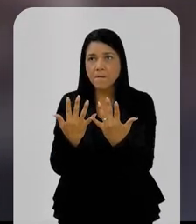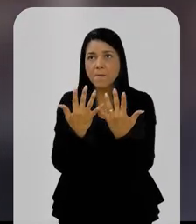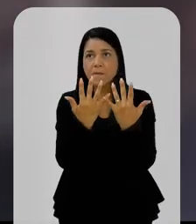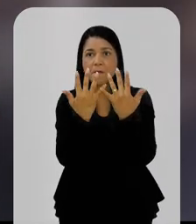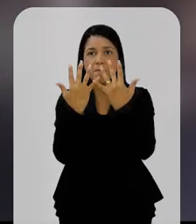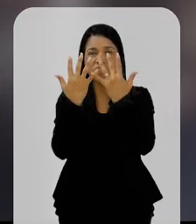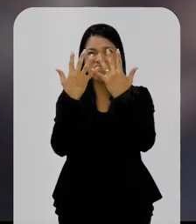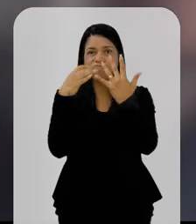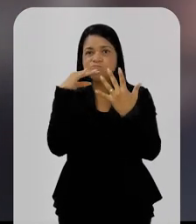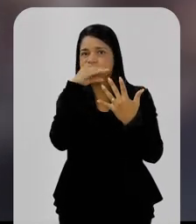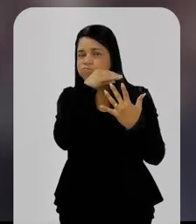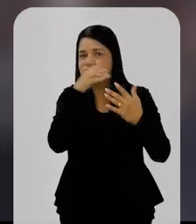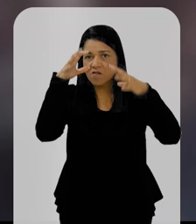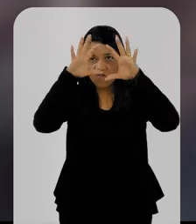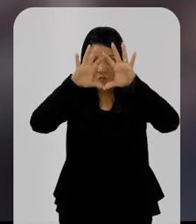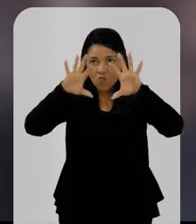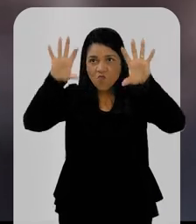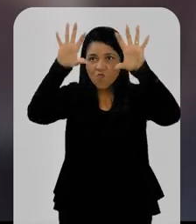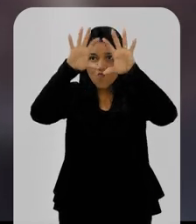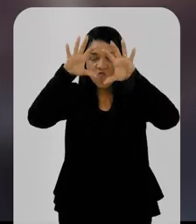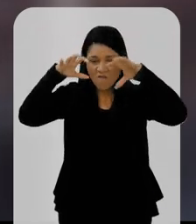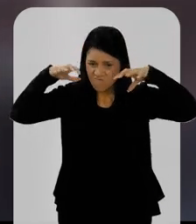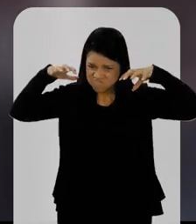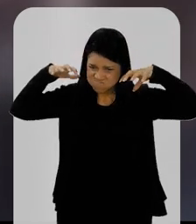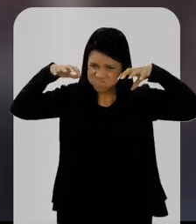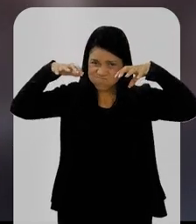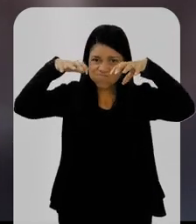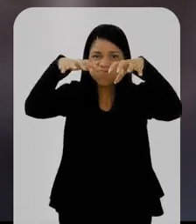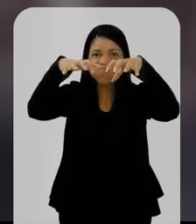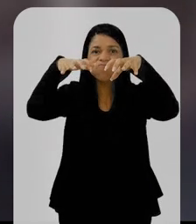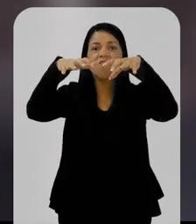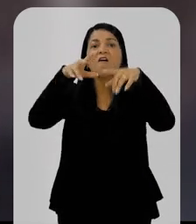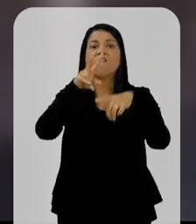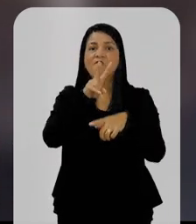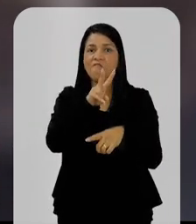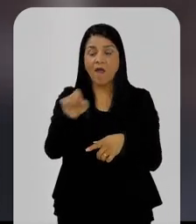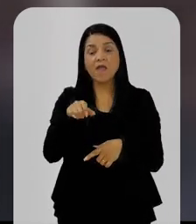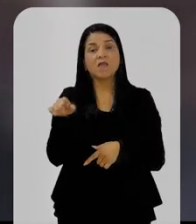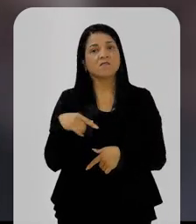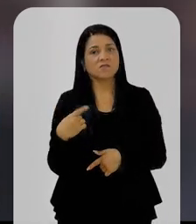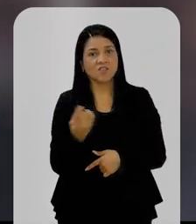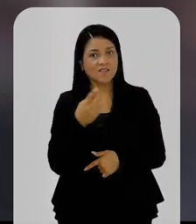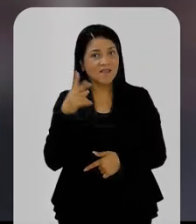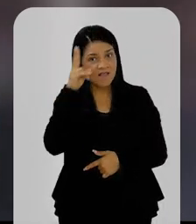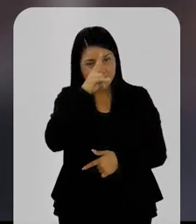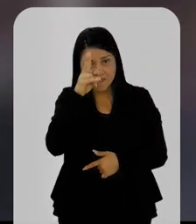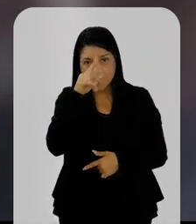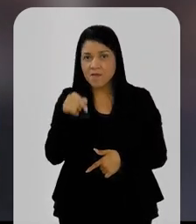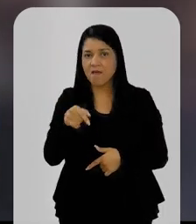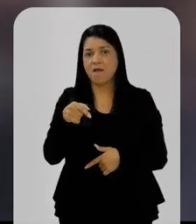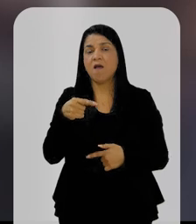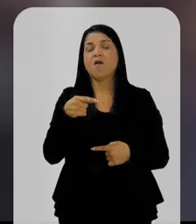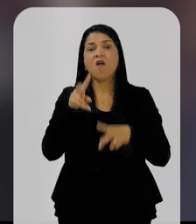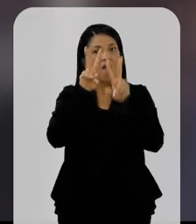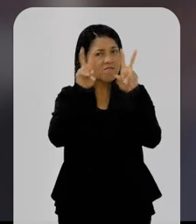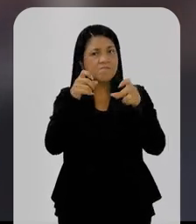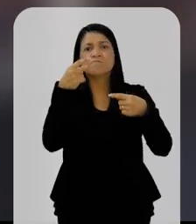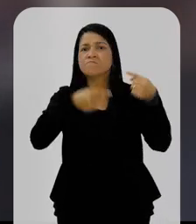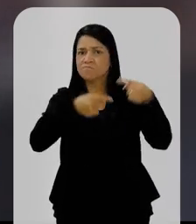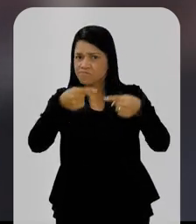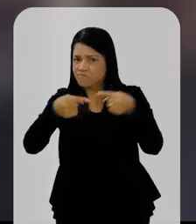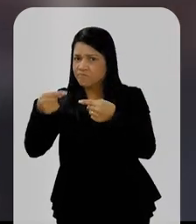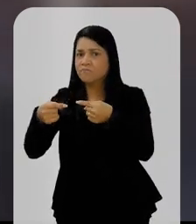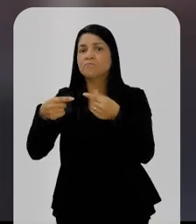d'água, elas vão se reproduzir com muita força. Em algum momento nós vamos lembrar disso que a gente está falando aqui. Esse assunto tem que ser debatido com